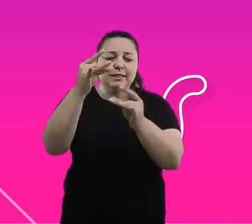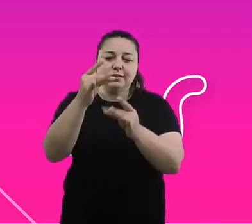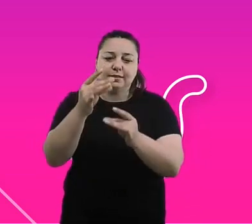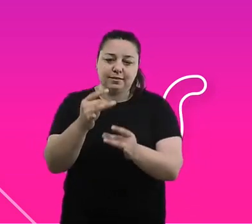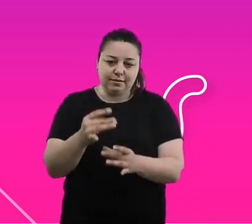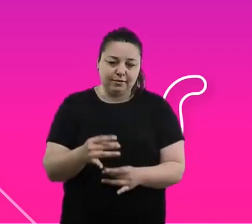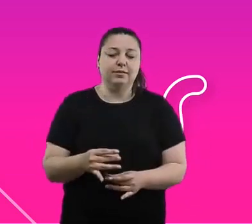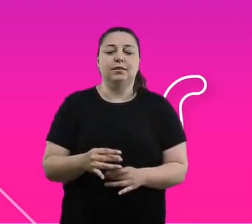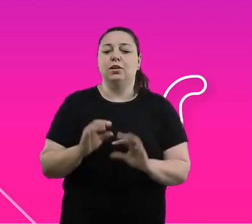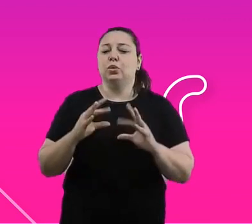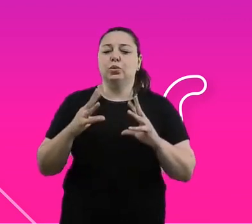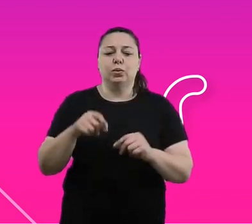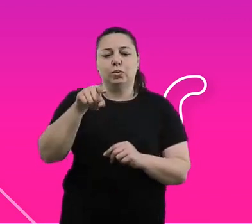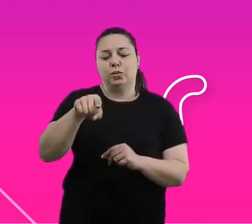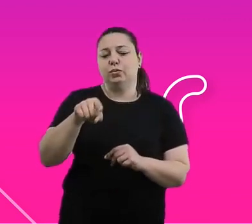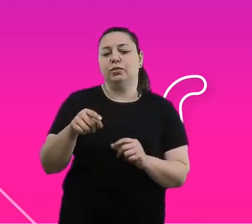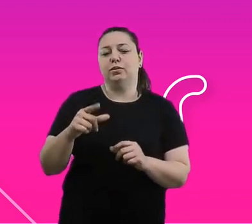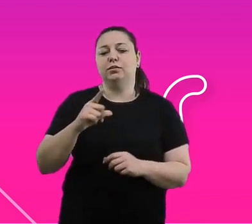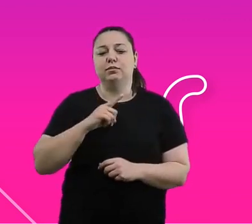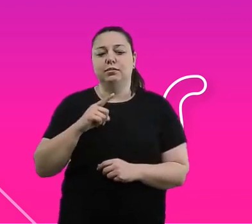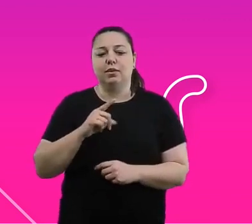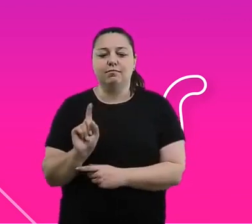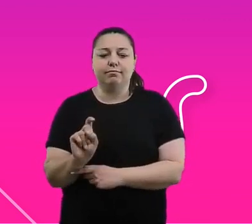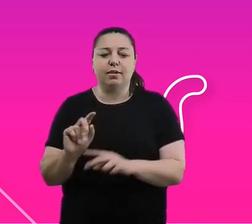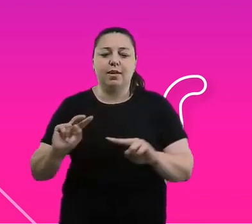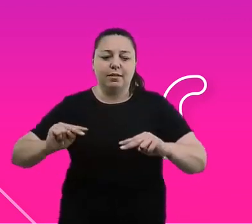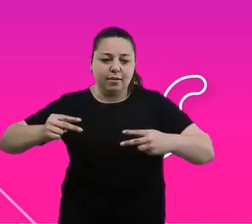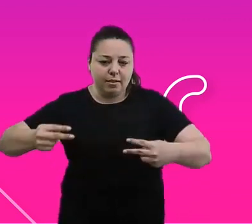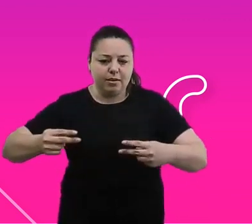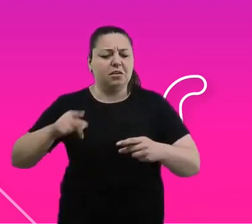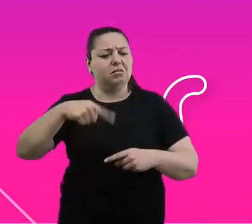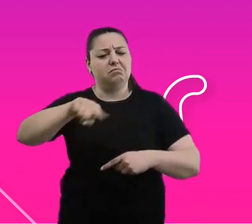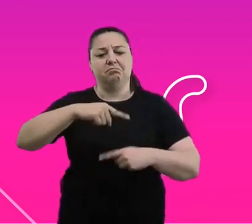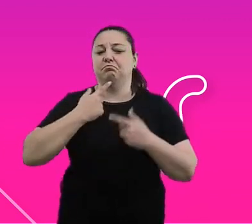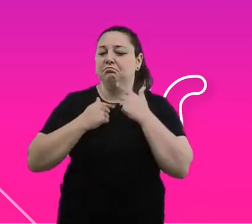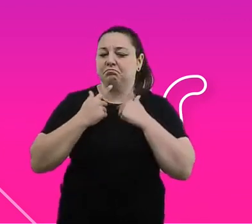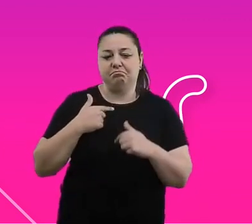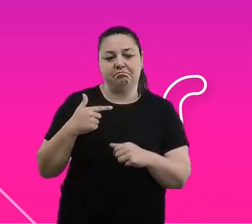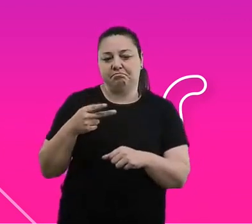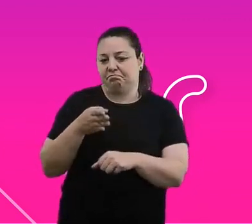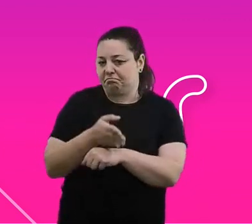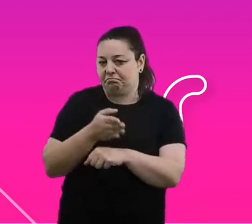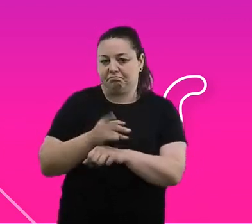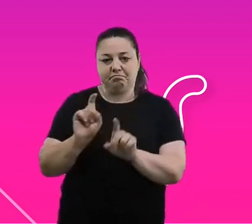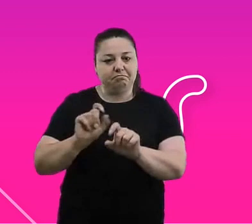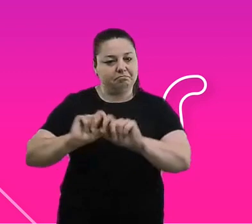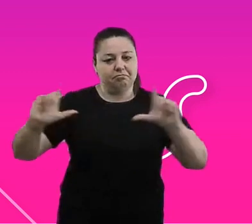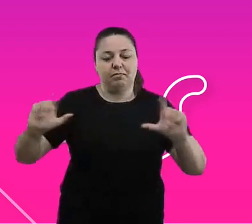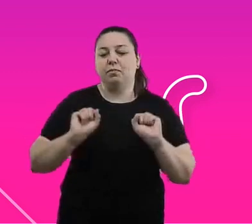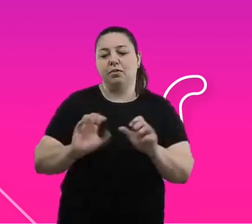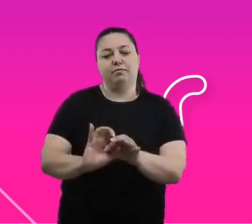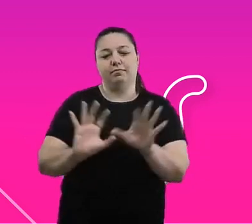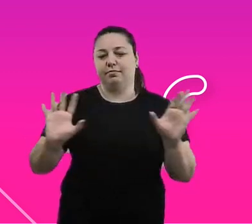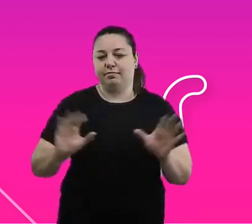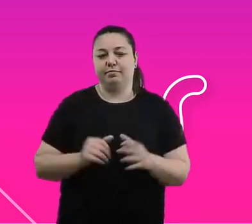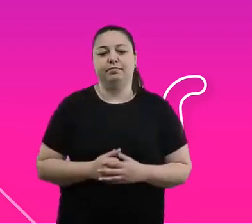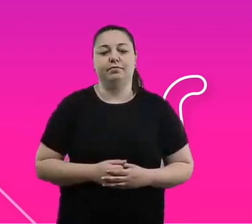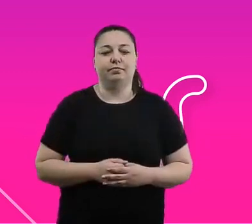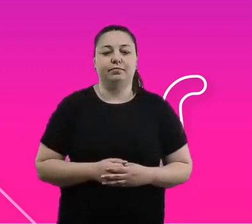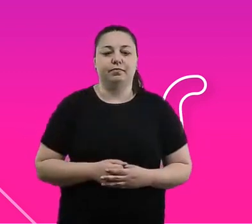por seção da economia e por sexo também. Mostra aqui o salário médio desse emprego gerado. E